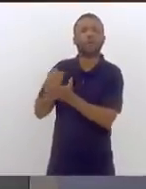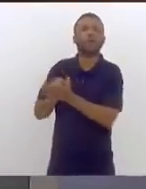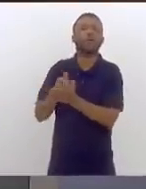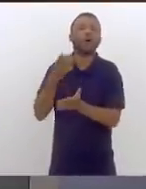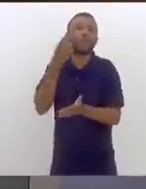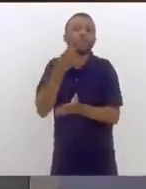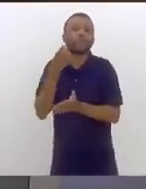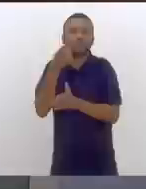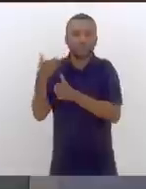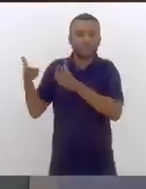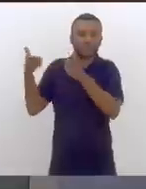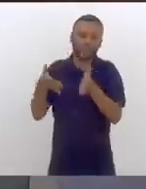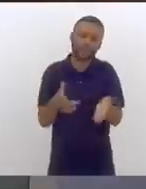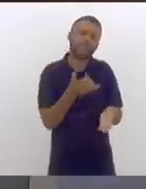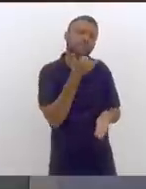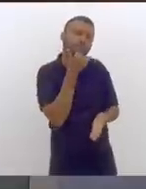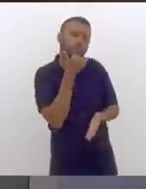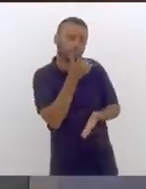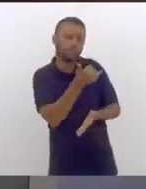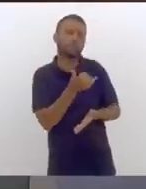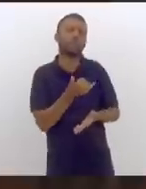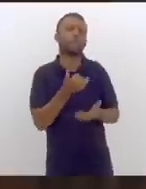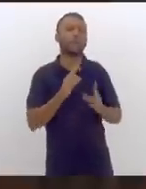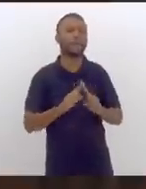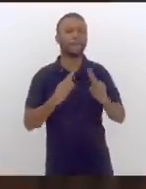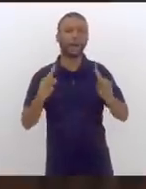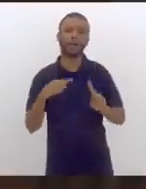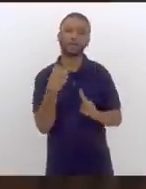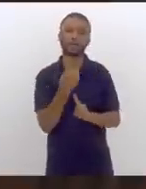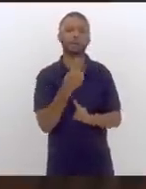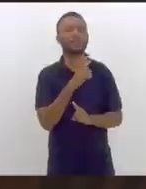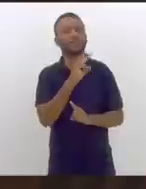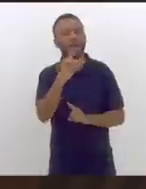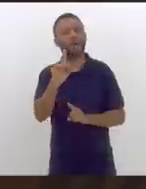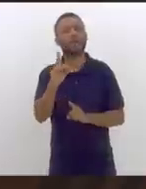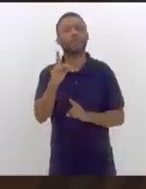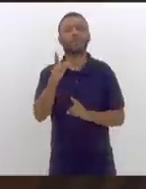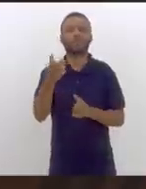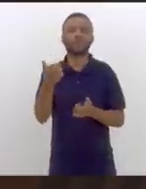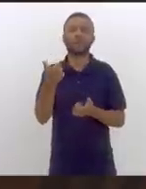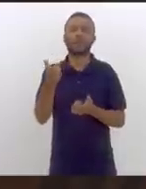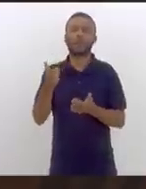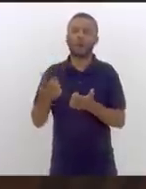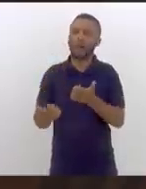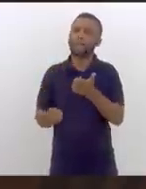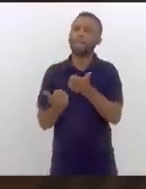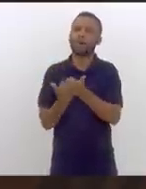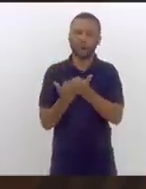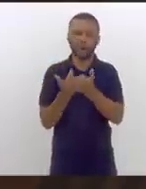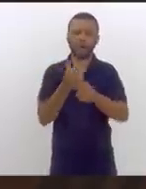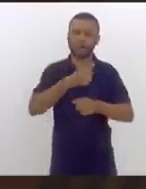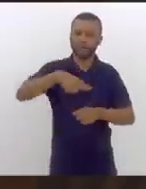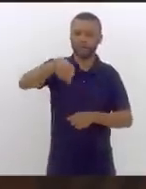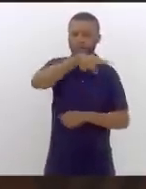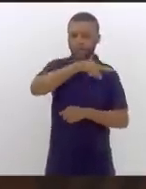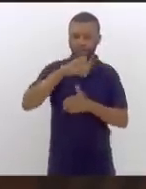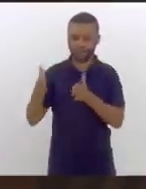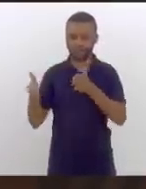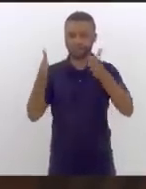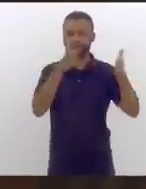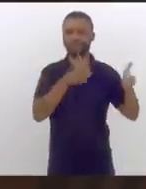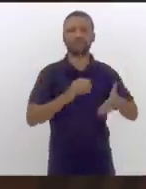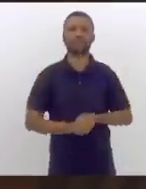tá chegando tá meu amigo me perdoe mas vamos franquear para todos vocês aí então assim nós vamos falar aqui